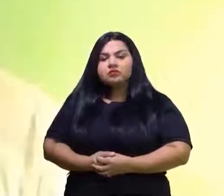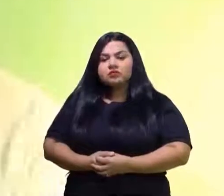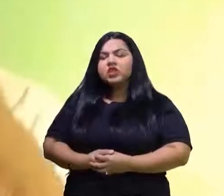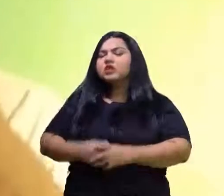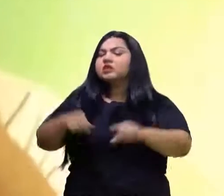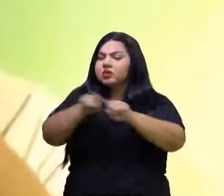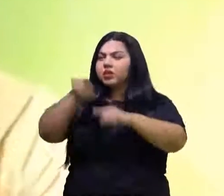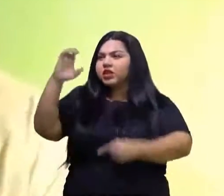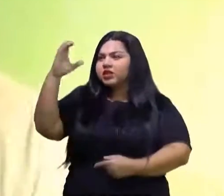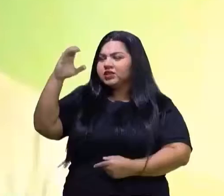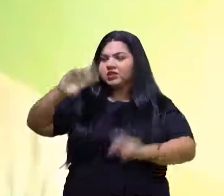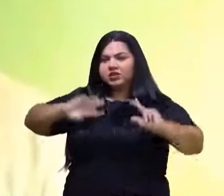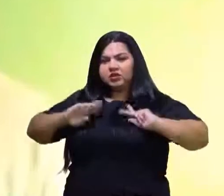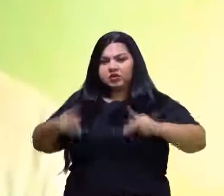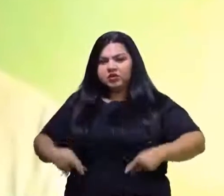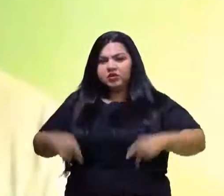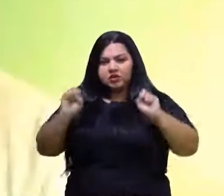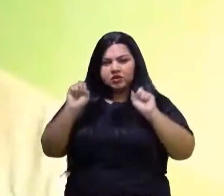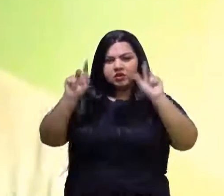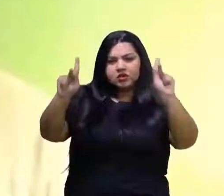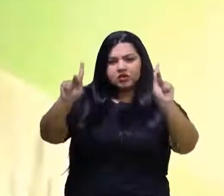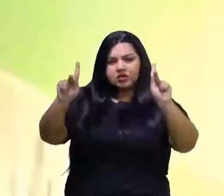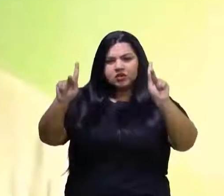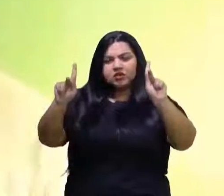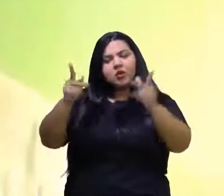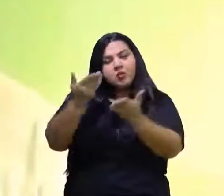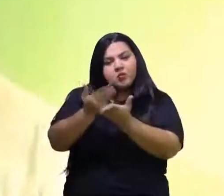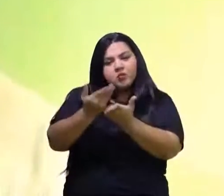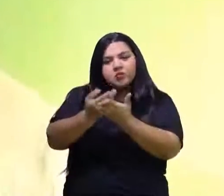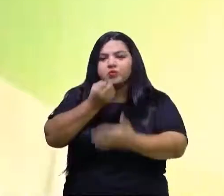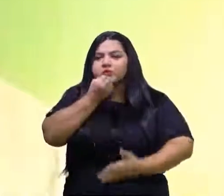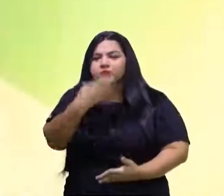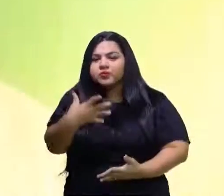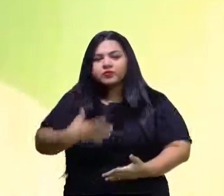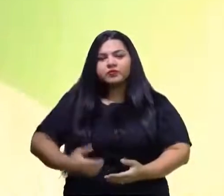humanas. Certo, pessoal? Bons estudos!